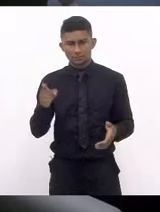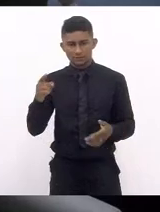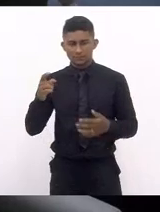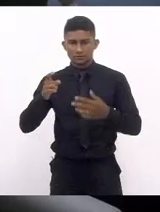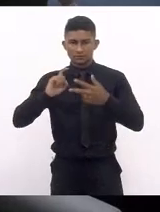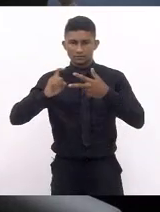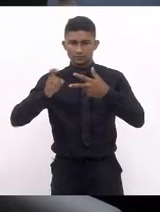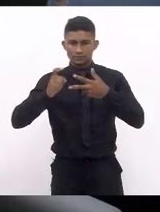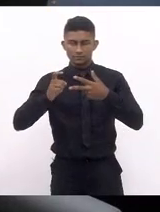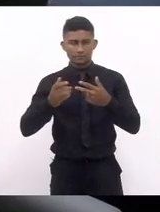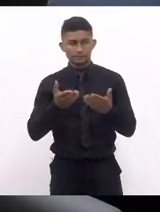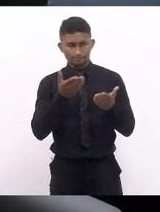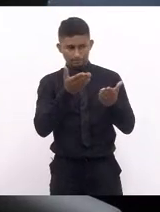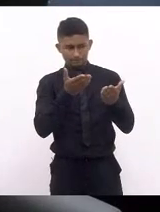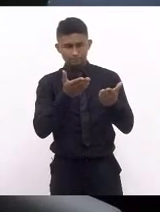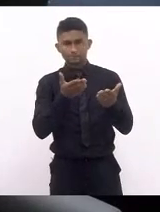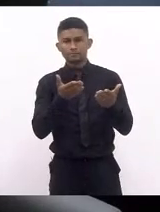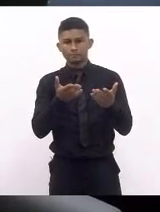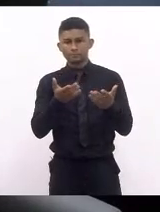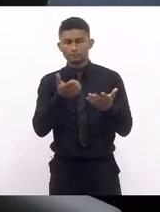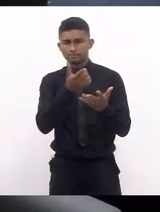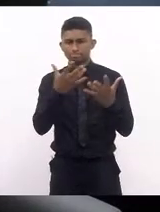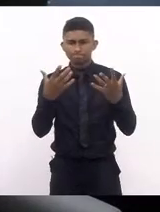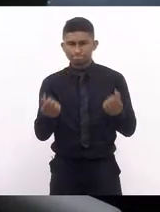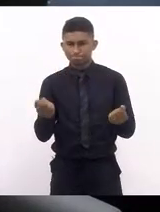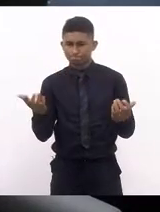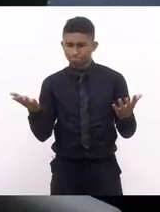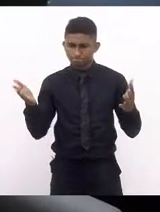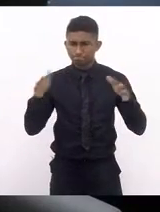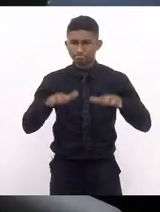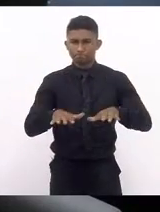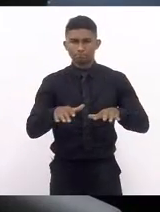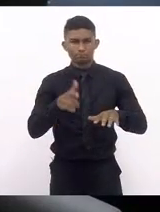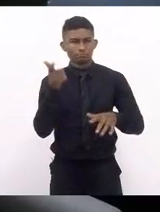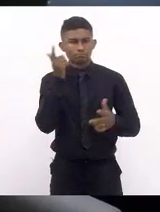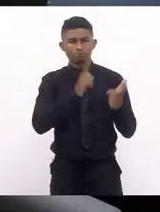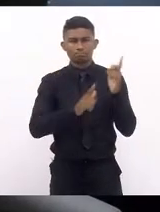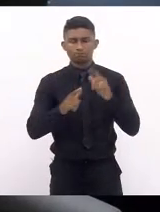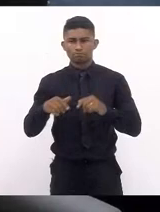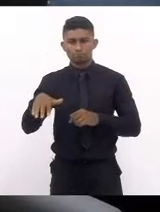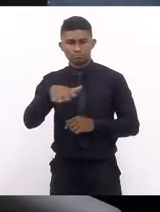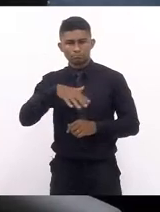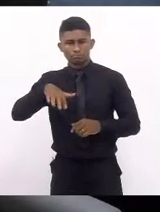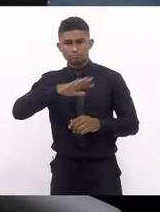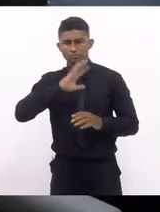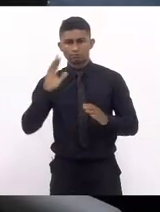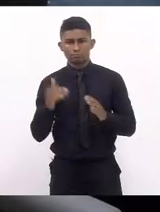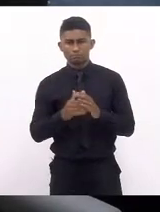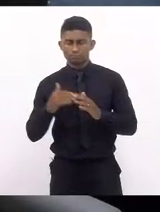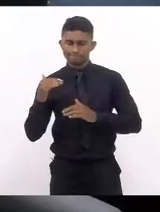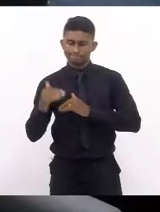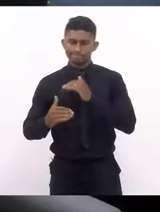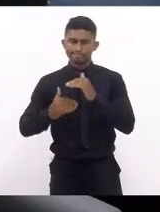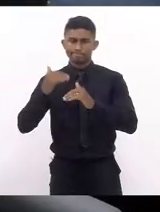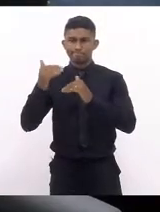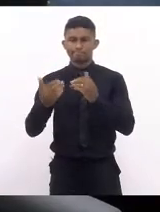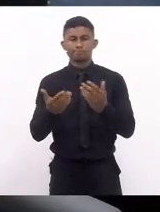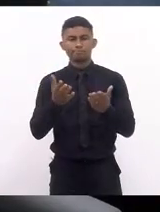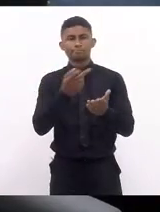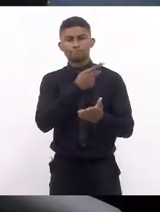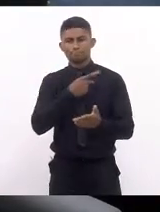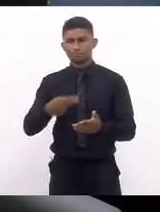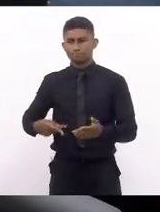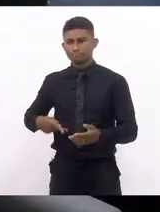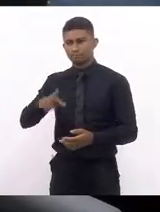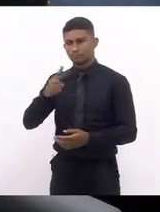agregador como é tem trazido avanço em todos os segredos Presidente Humberto